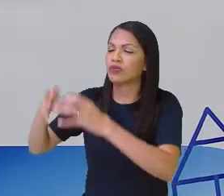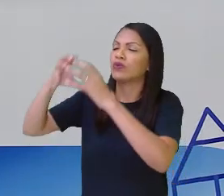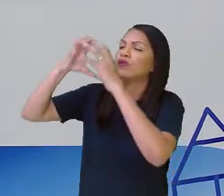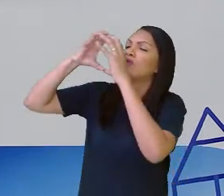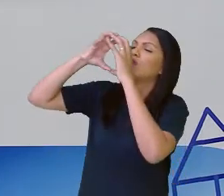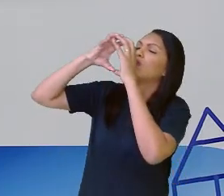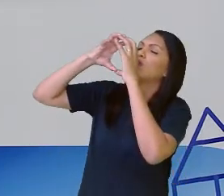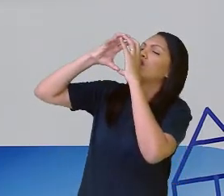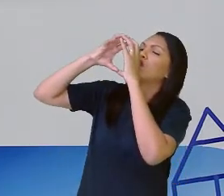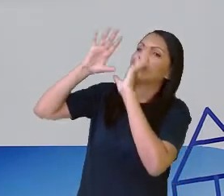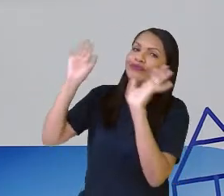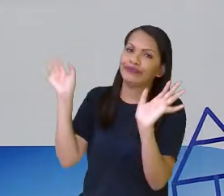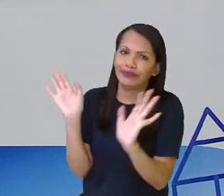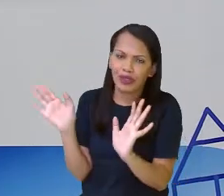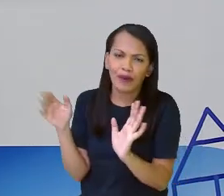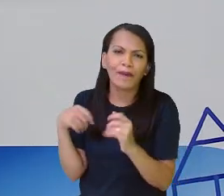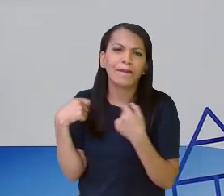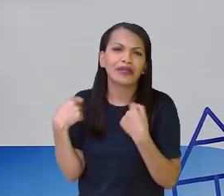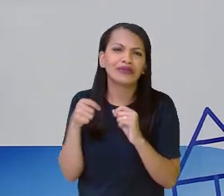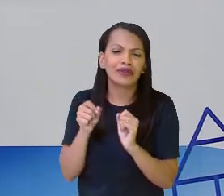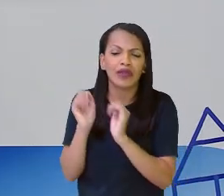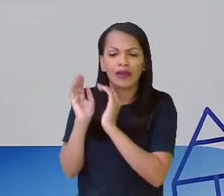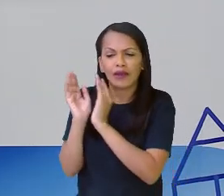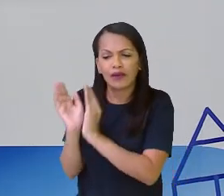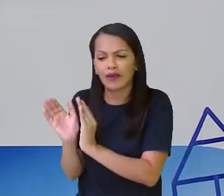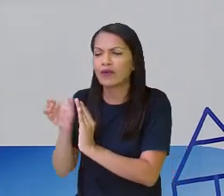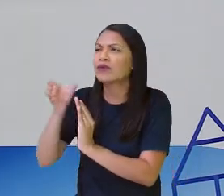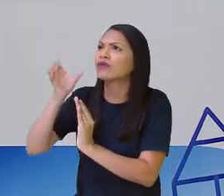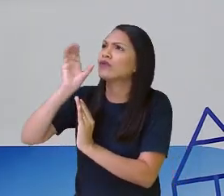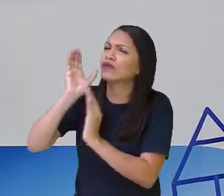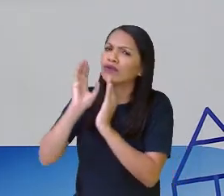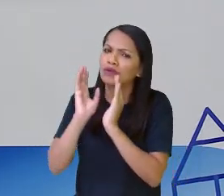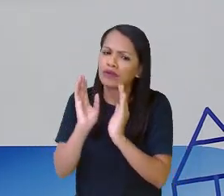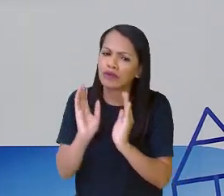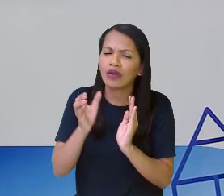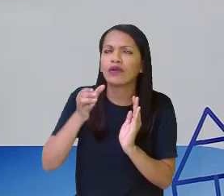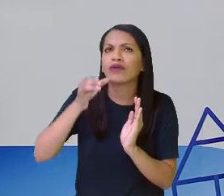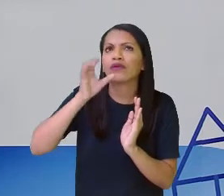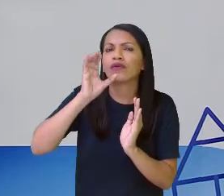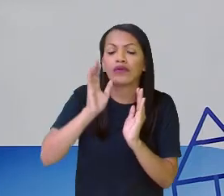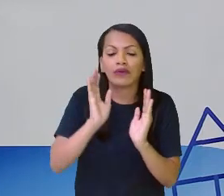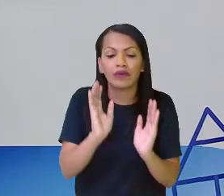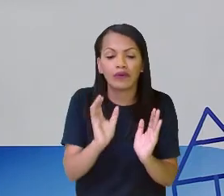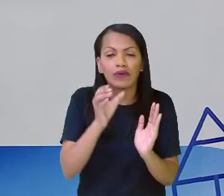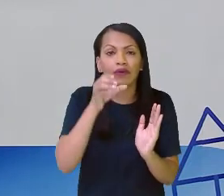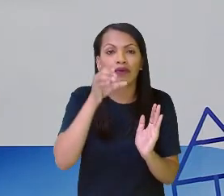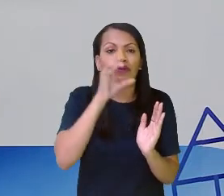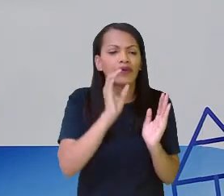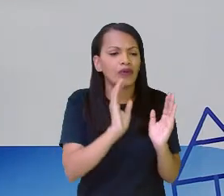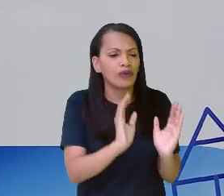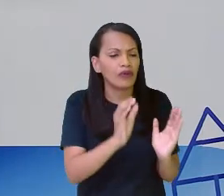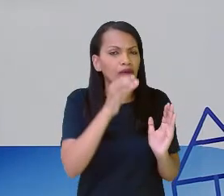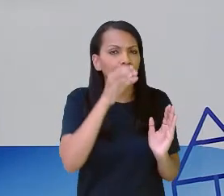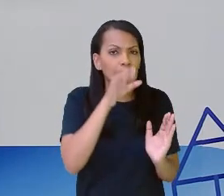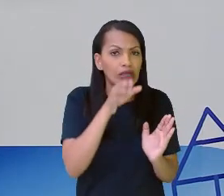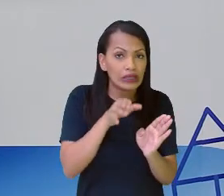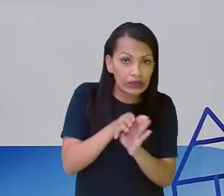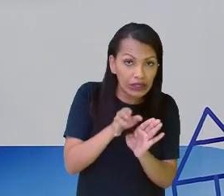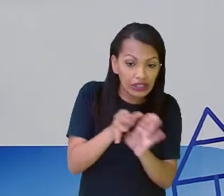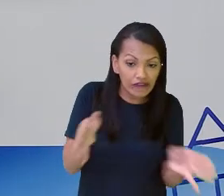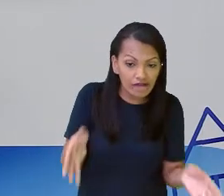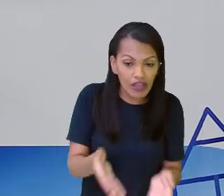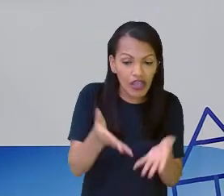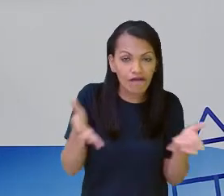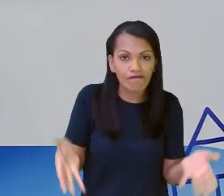tomar em partes. Beleza? Claro, isso eu só trouxe para caráter de informação e para incentivar